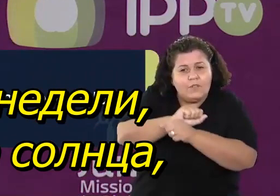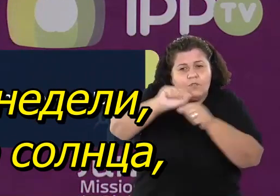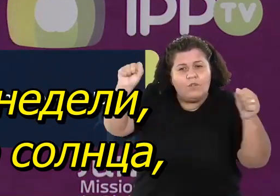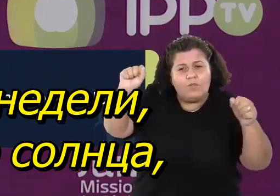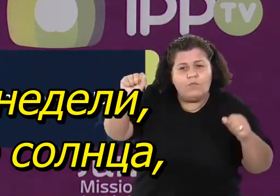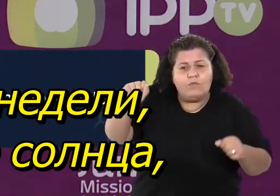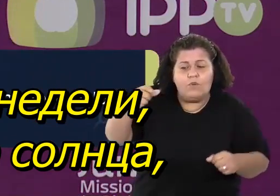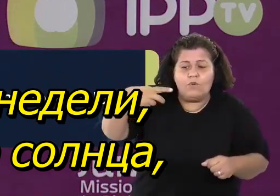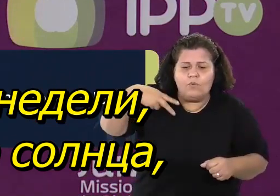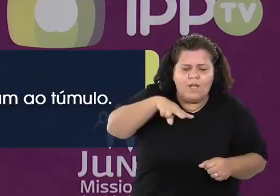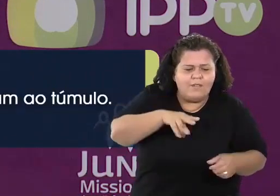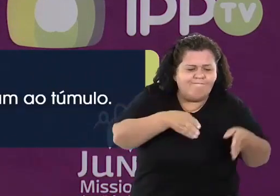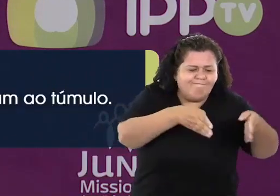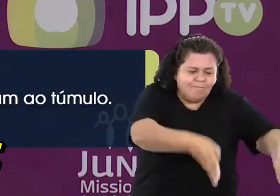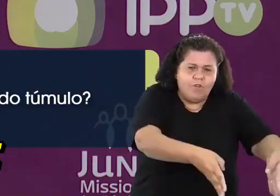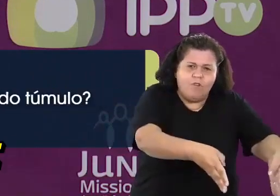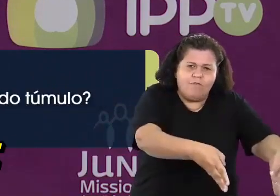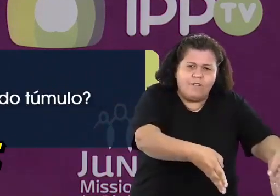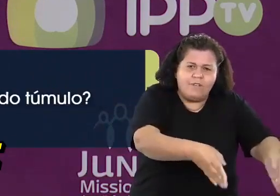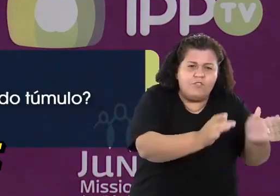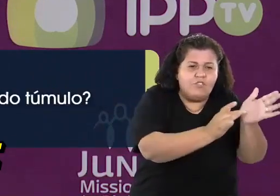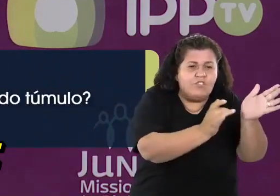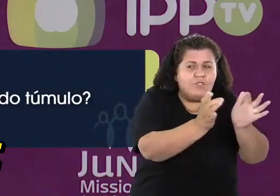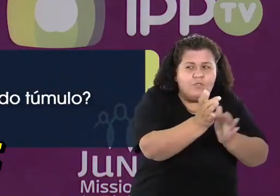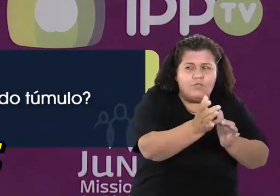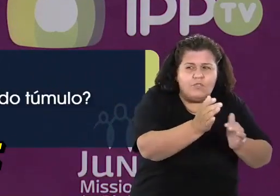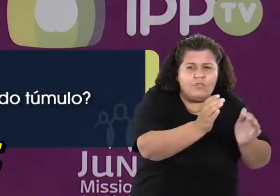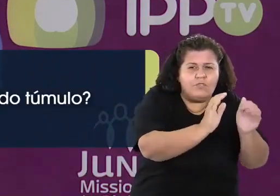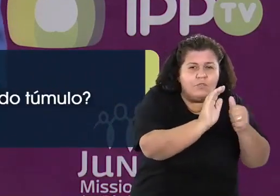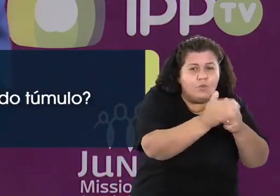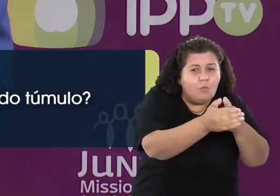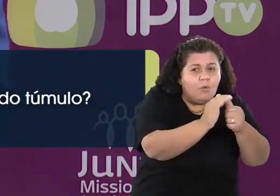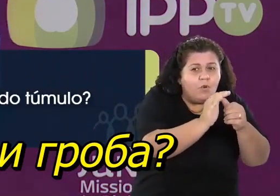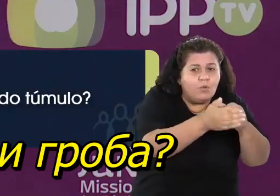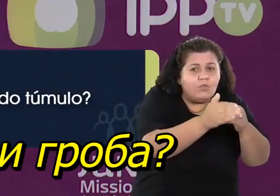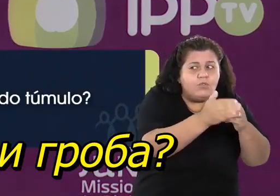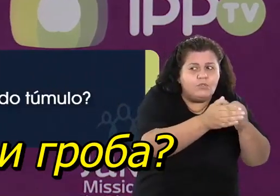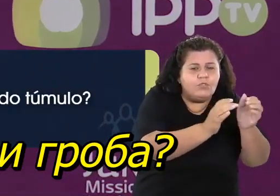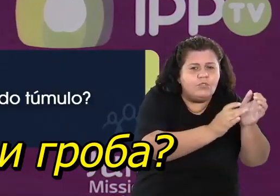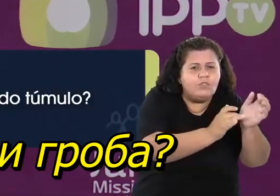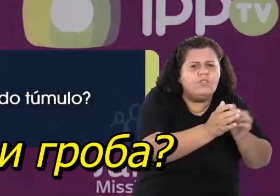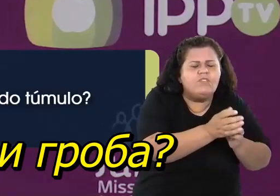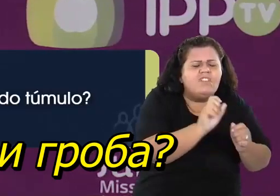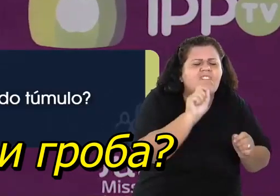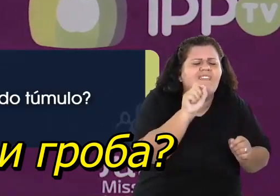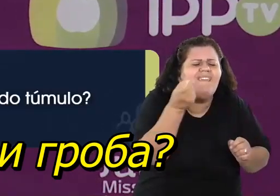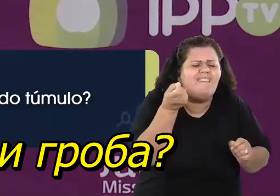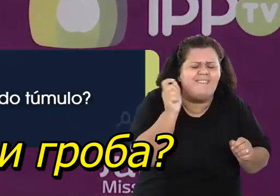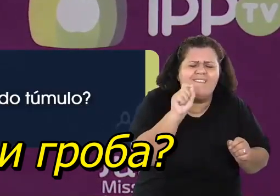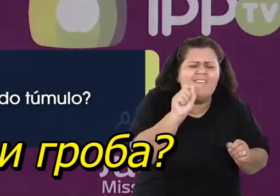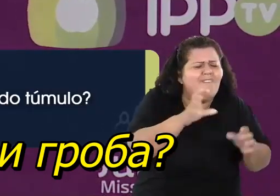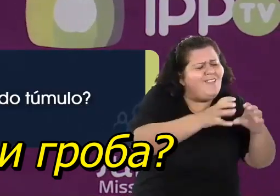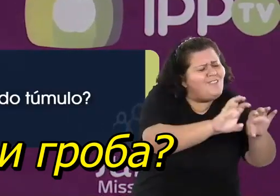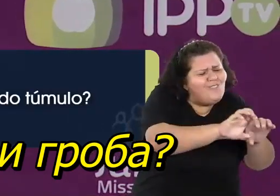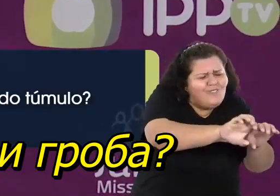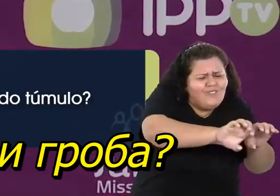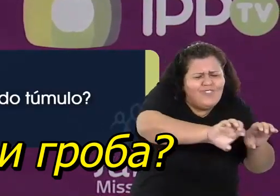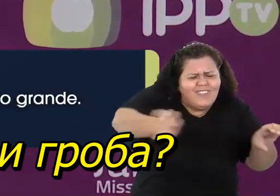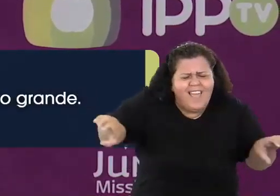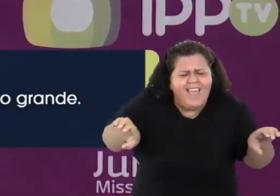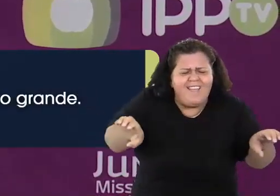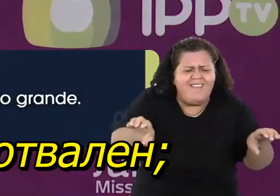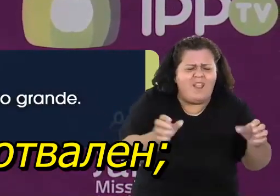foram ao túmulo. Diziam umas às outras: quem nos removerá a pedra da entrada do